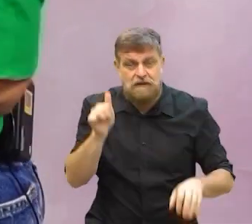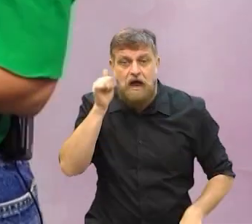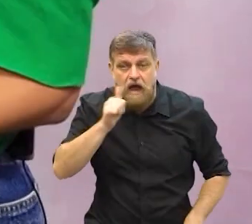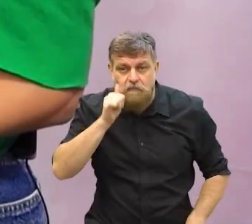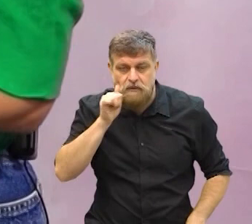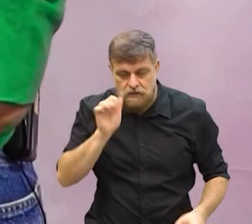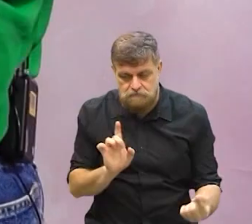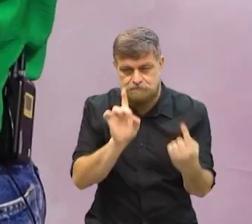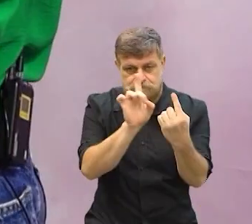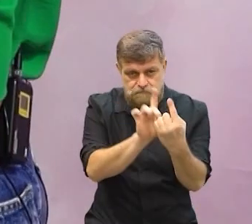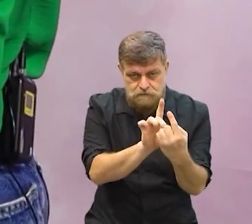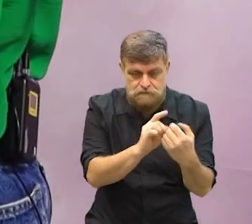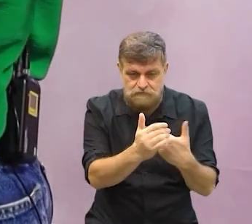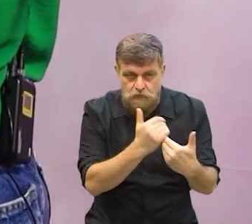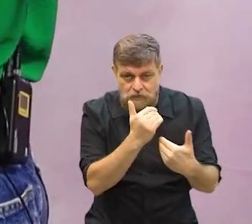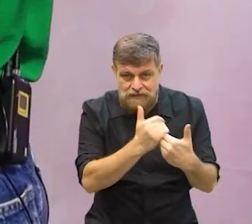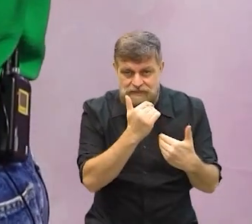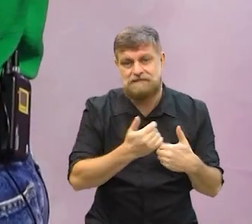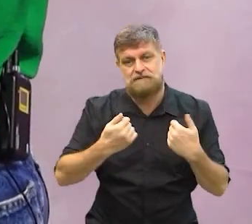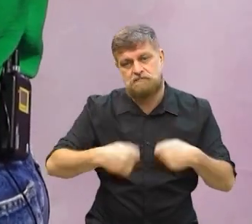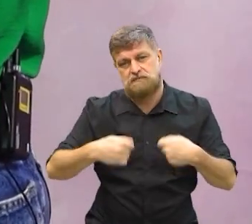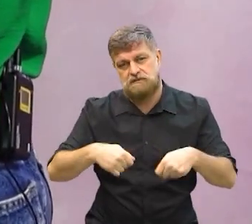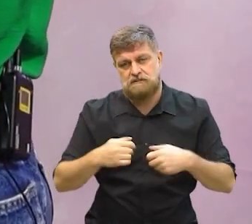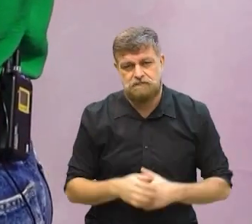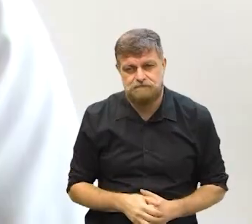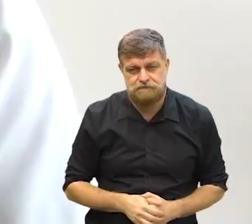só a mulher procurar atendimento, procurar orientação.